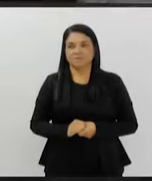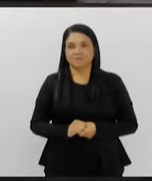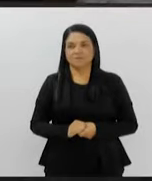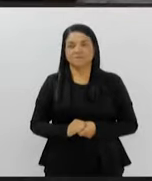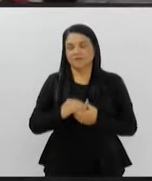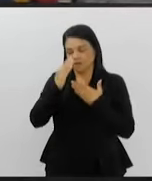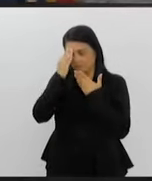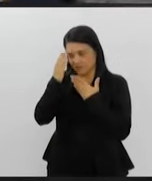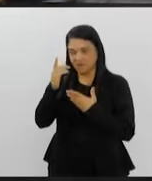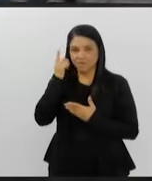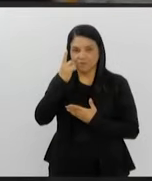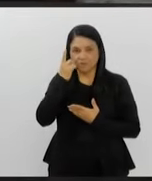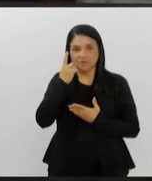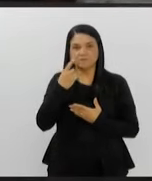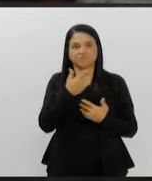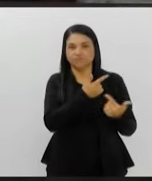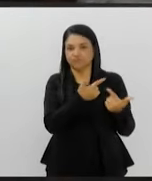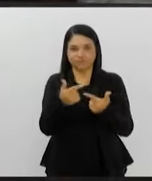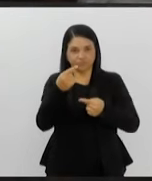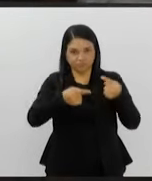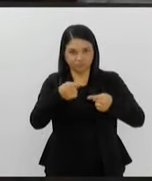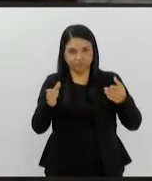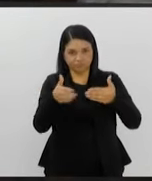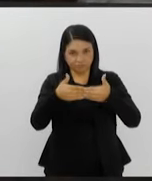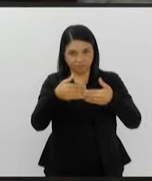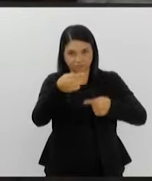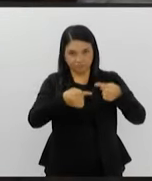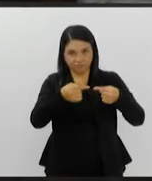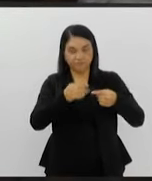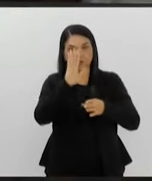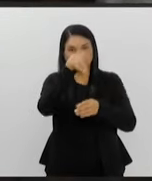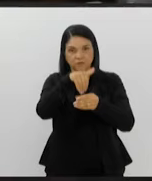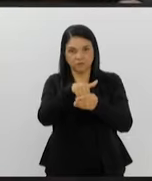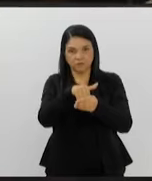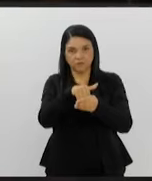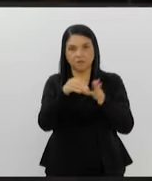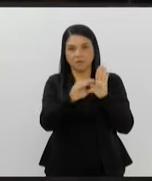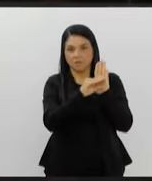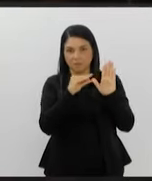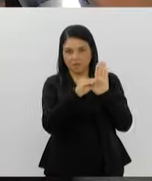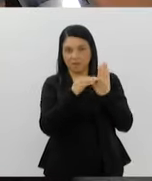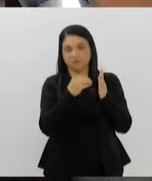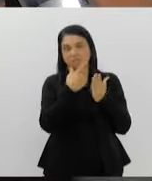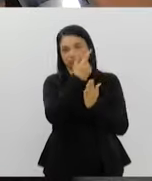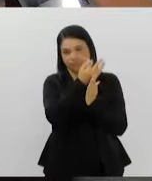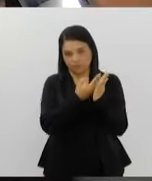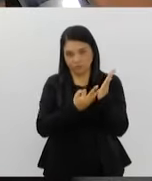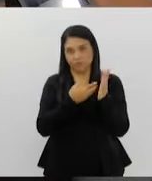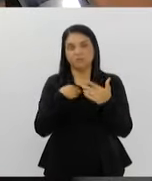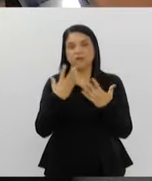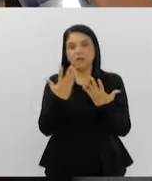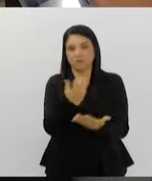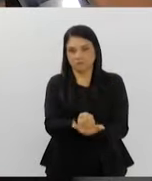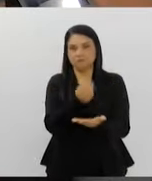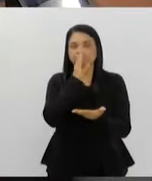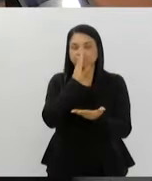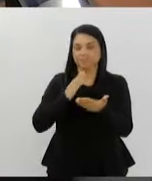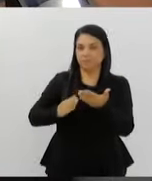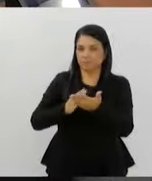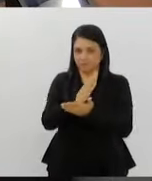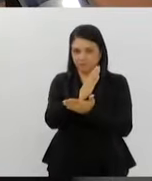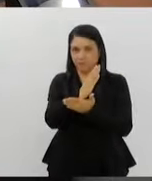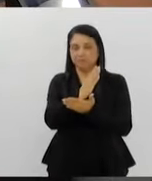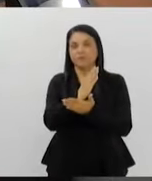Obrigado, deputado Mink. Não havendo mais quem queira discutir, encerrada a discussão. Em votação, a emenda de redação. Senhores que aprovam, permaneçam como estão.